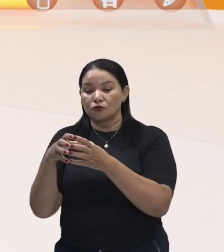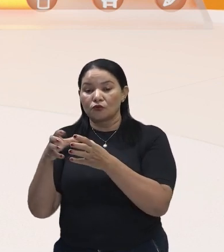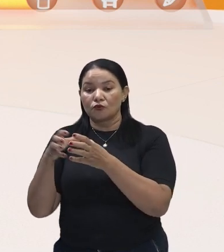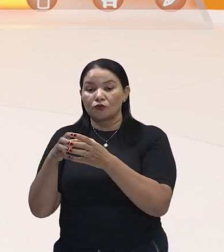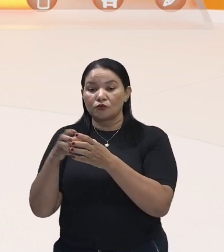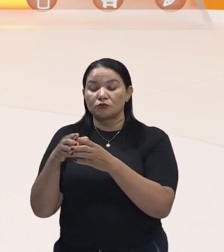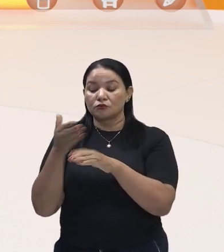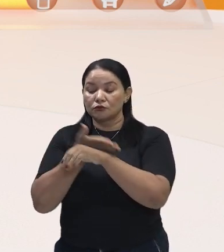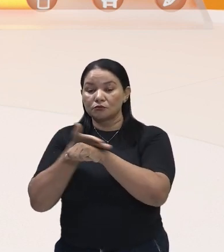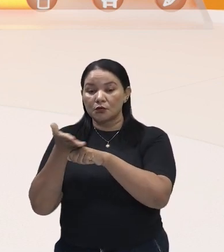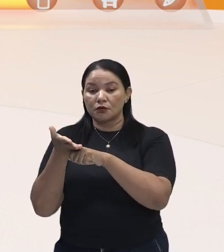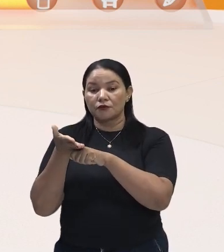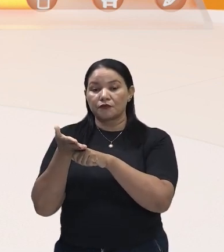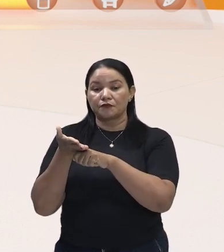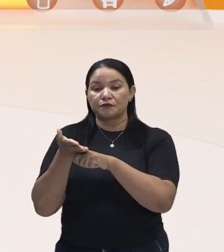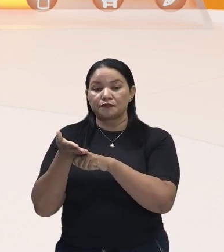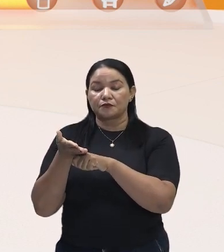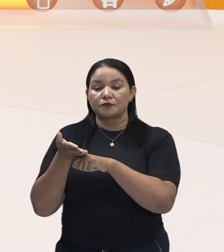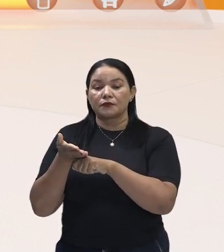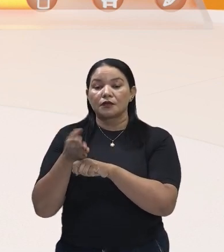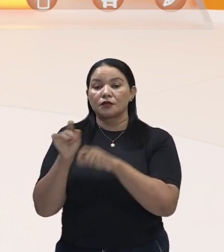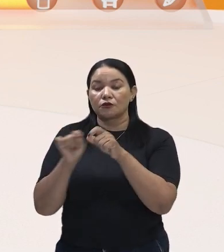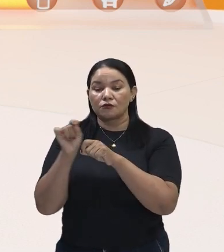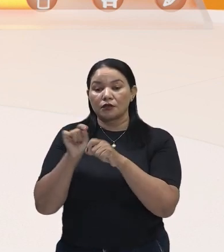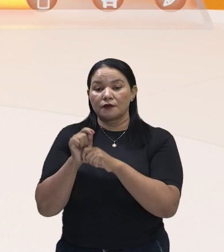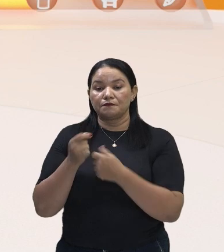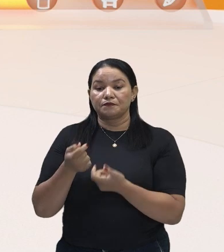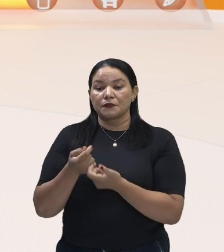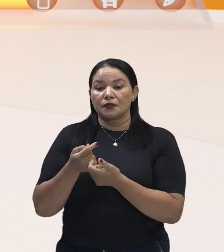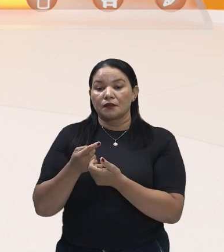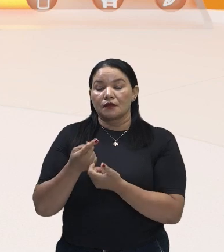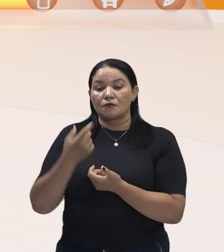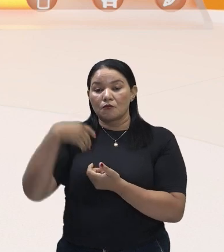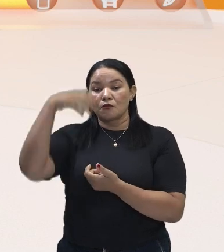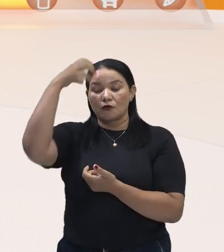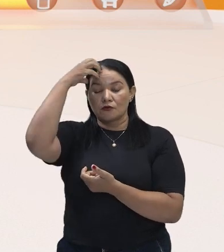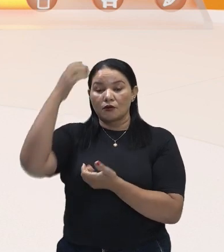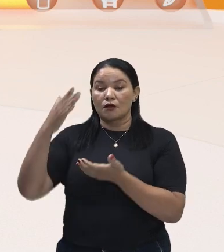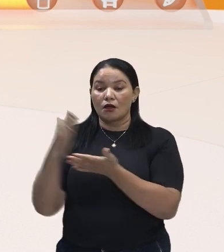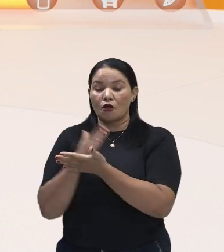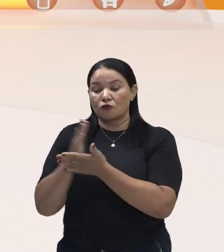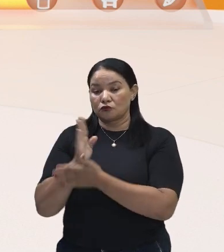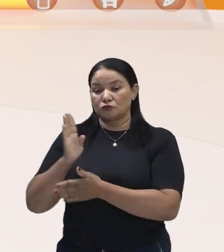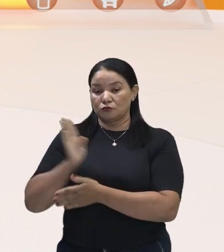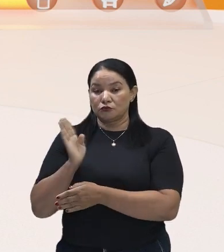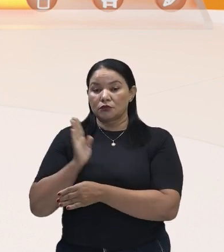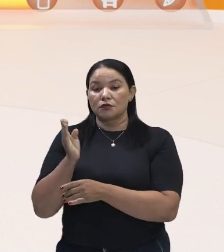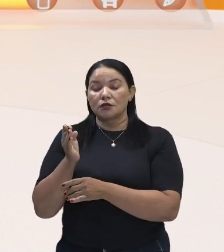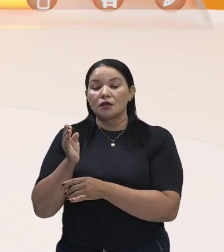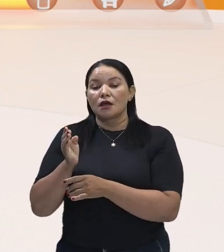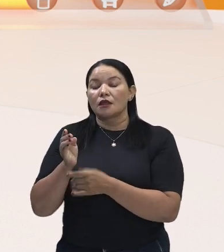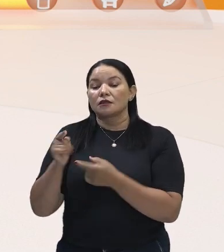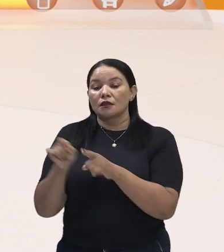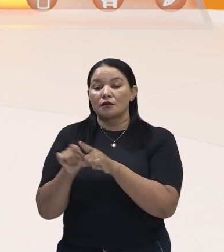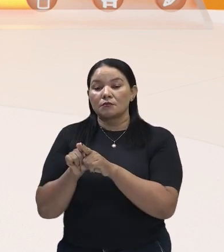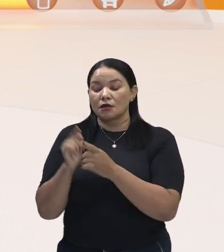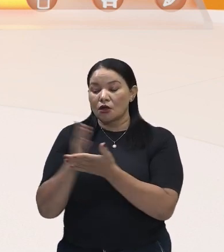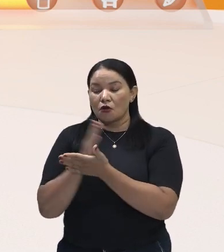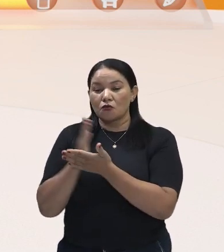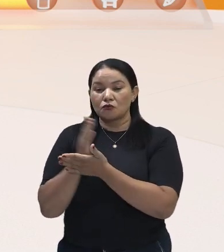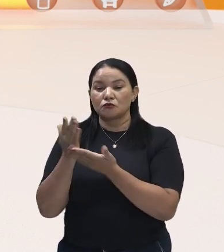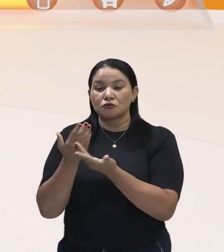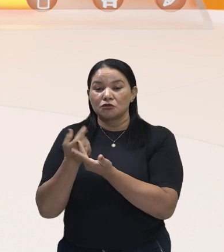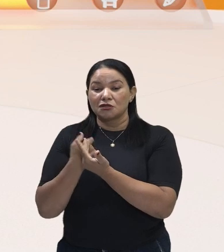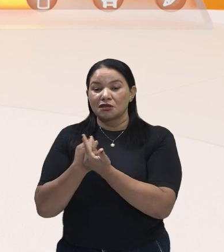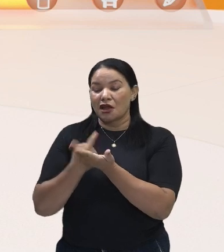soldados brancos, que são alguns monarquistas, alguns burgueses, algumas pessoas que não estavam